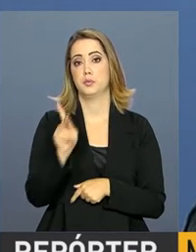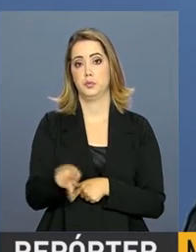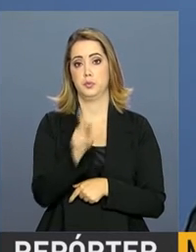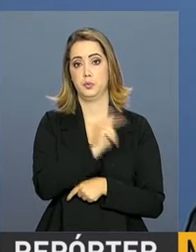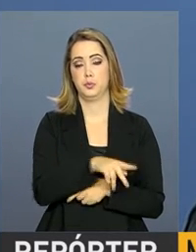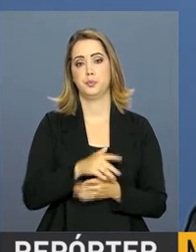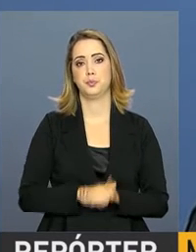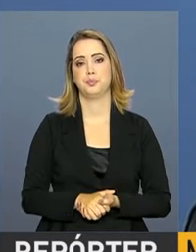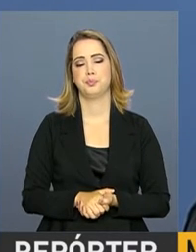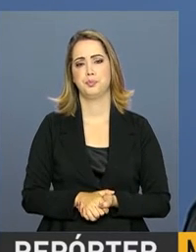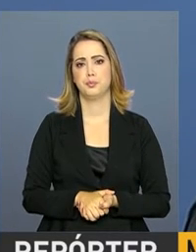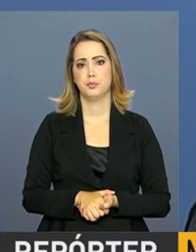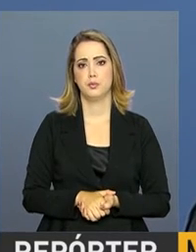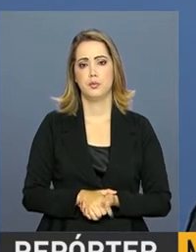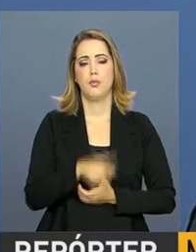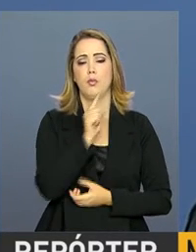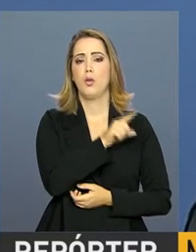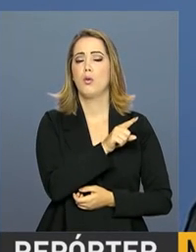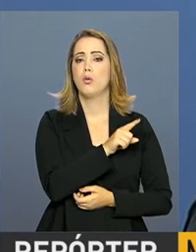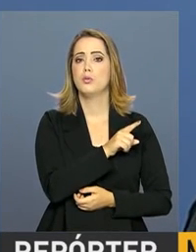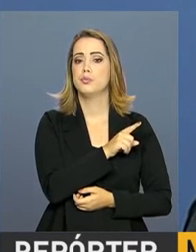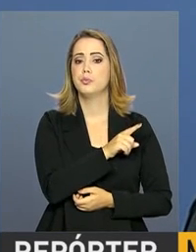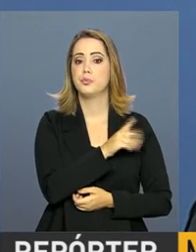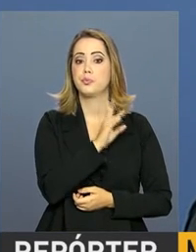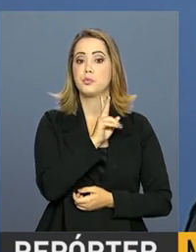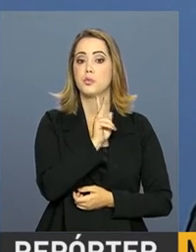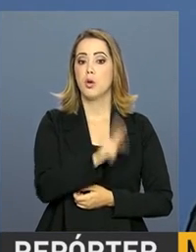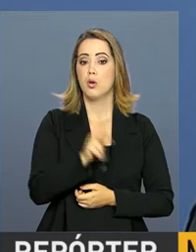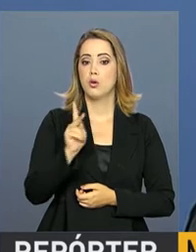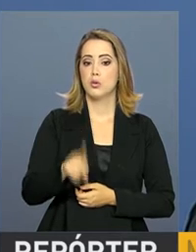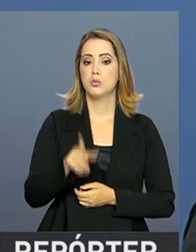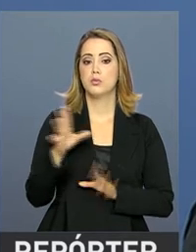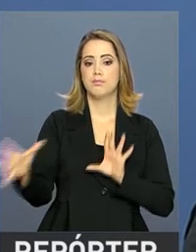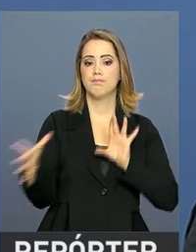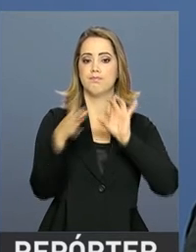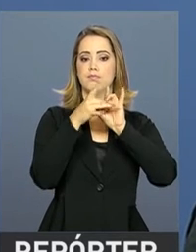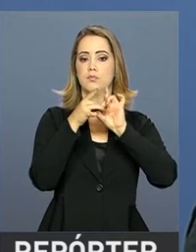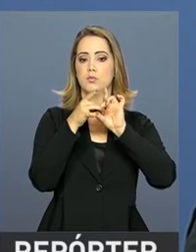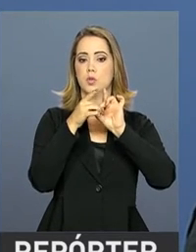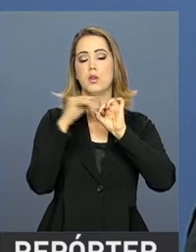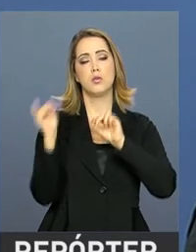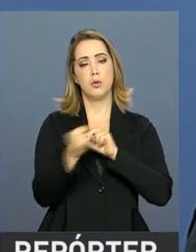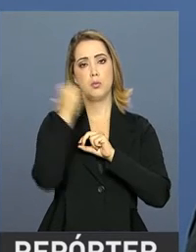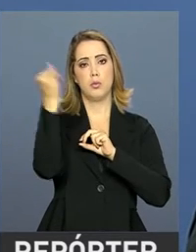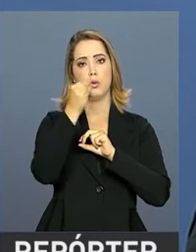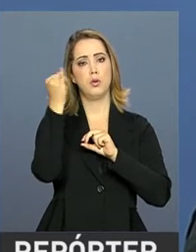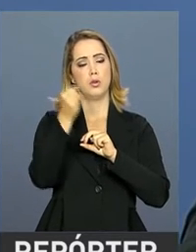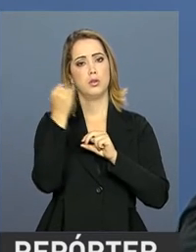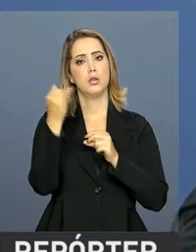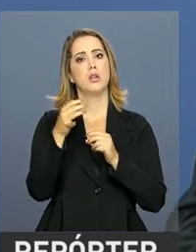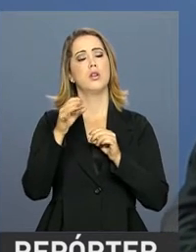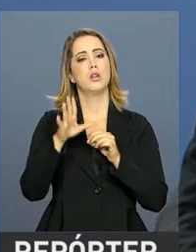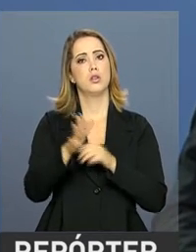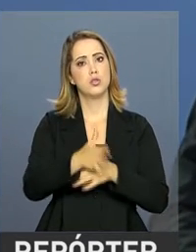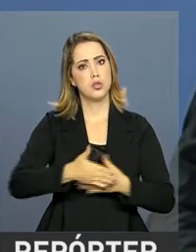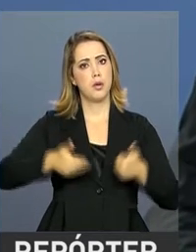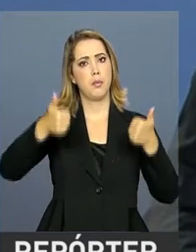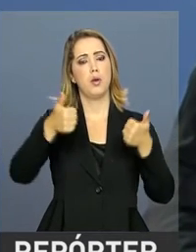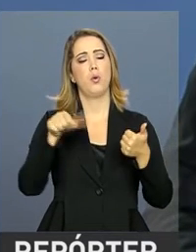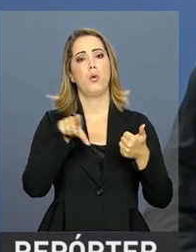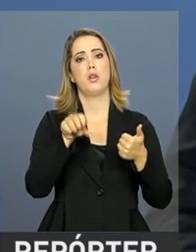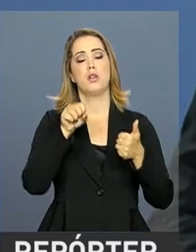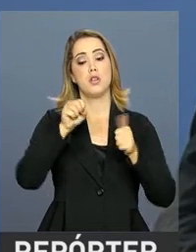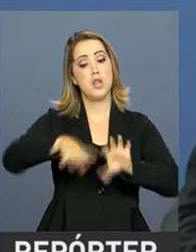elo fundamental naquilo que diz respeito à qualidade da educação, e quando o seu governo consagra